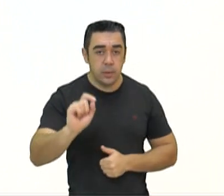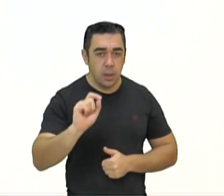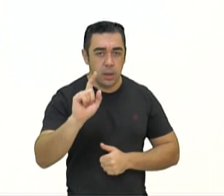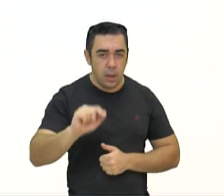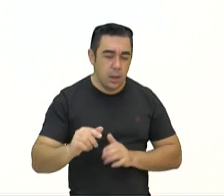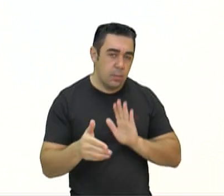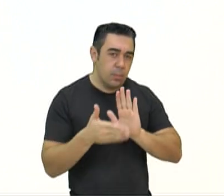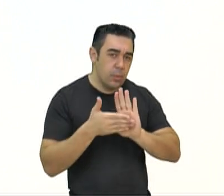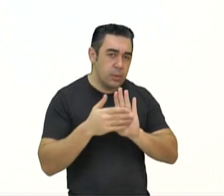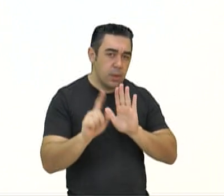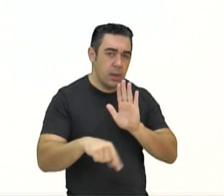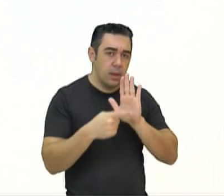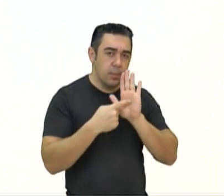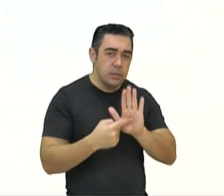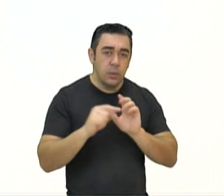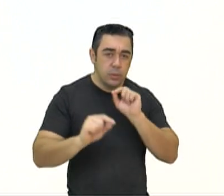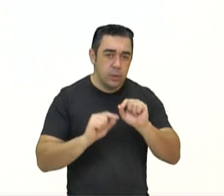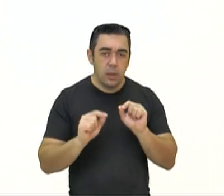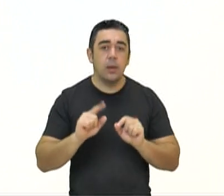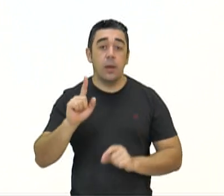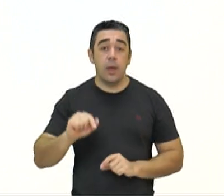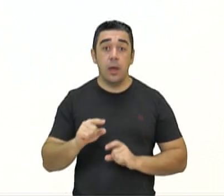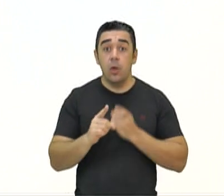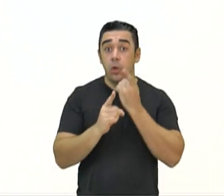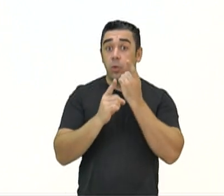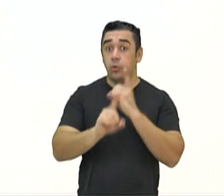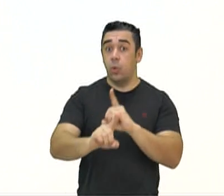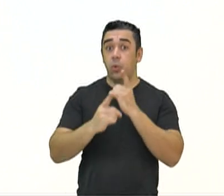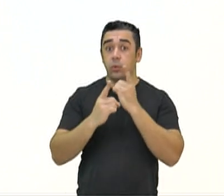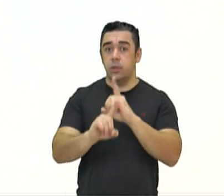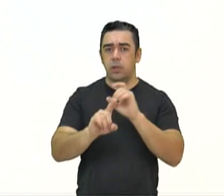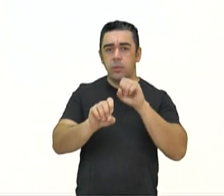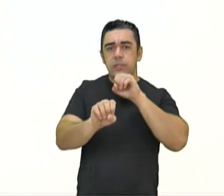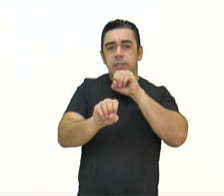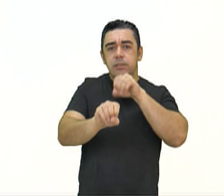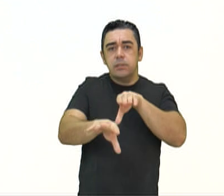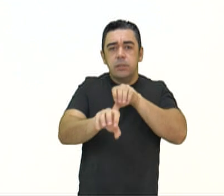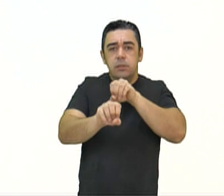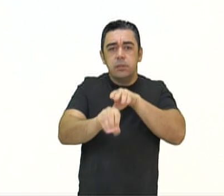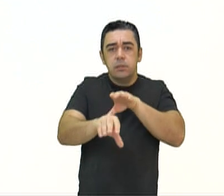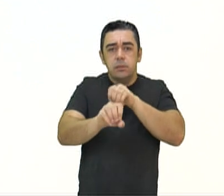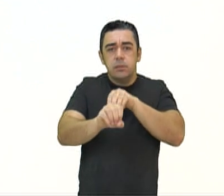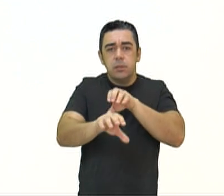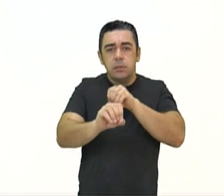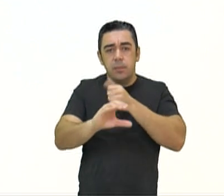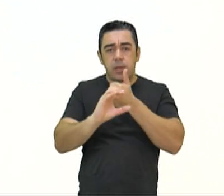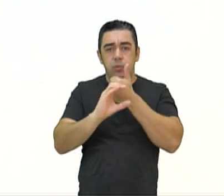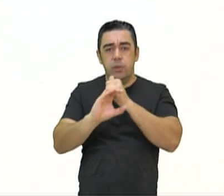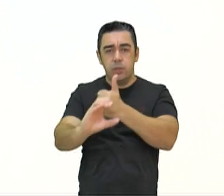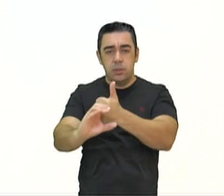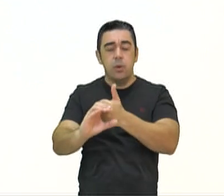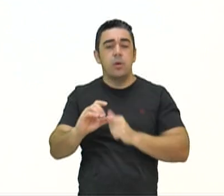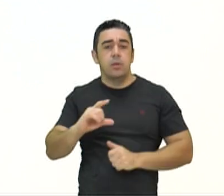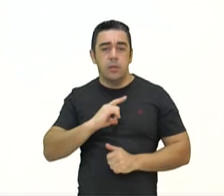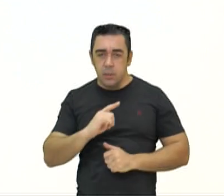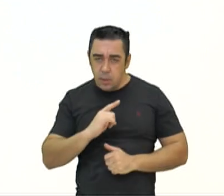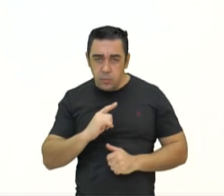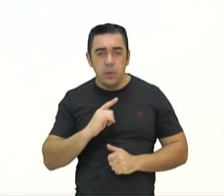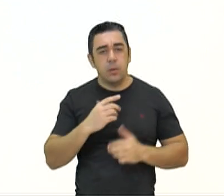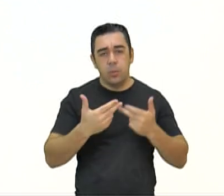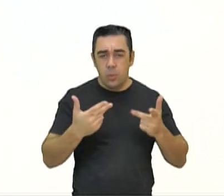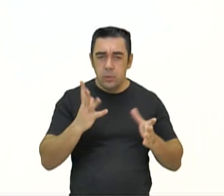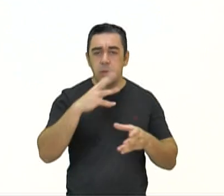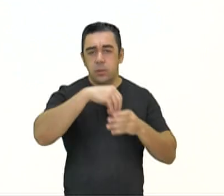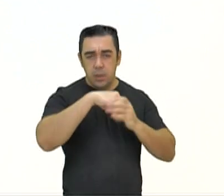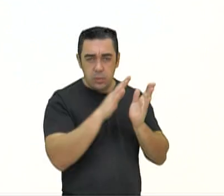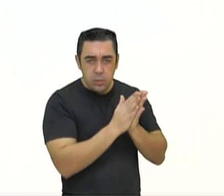representação e a divulgação da doutrina cristã. Então, é comum muitas passagens bíblicas,